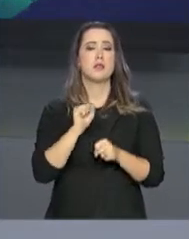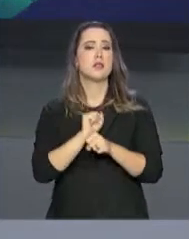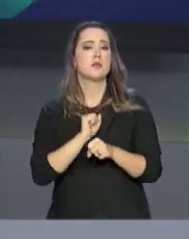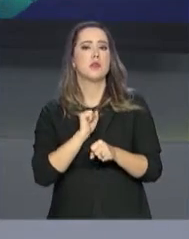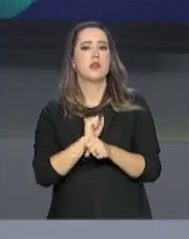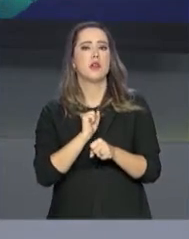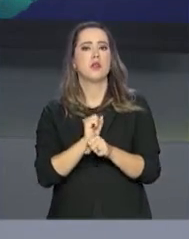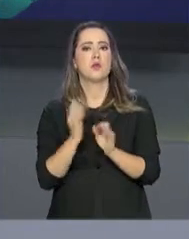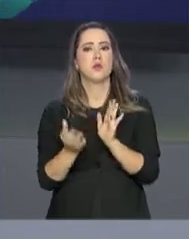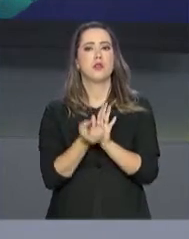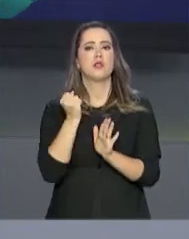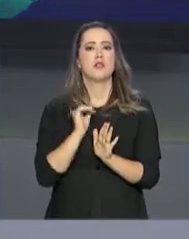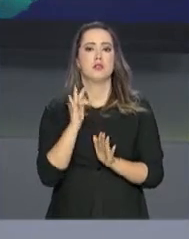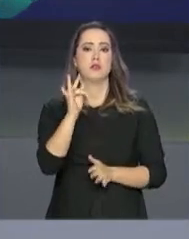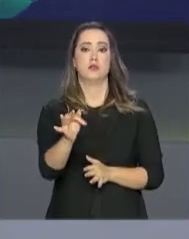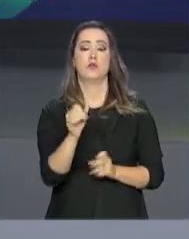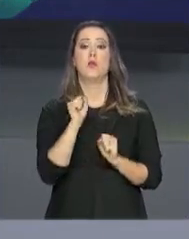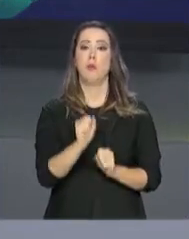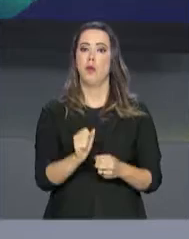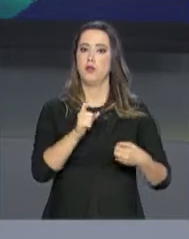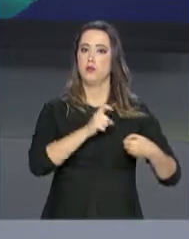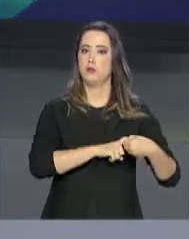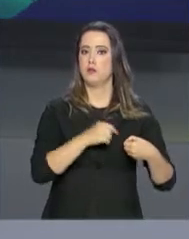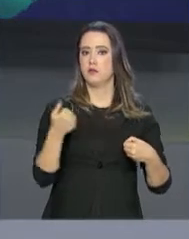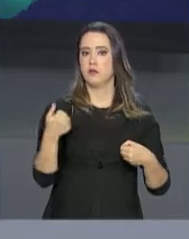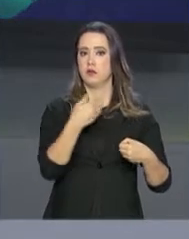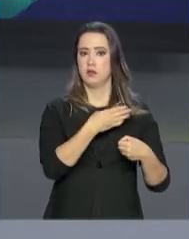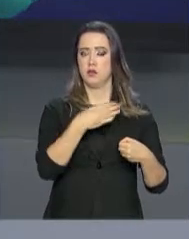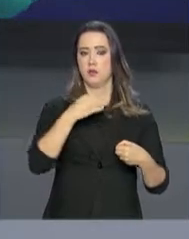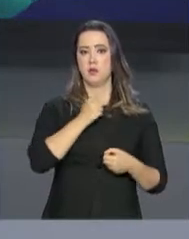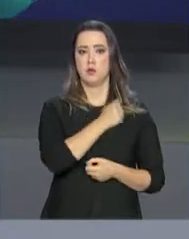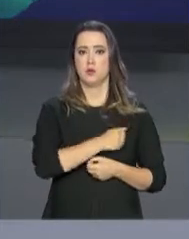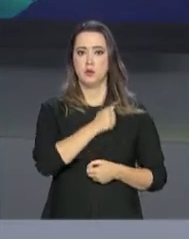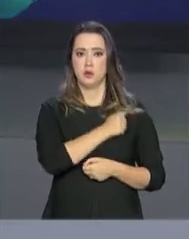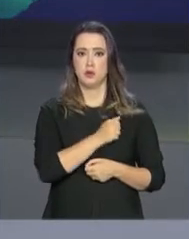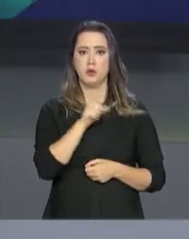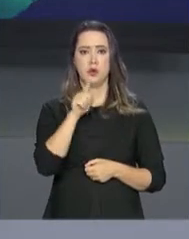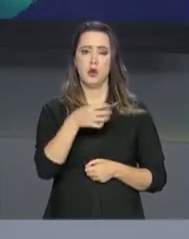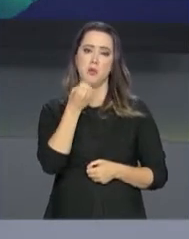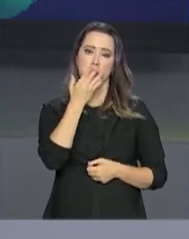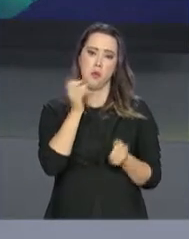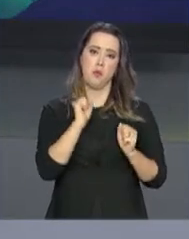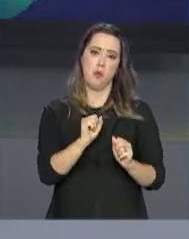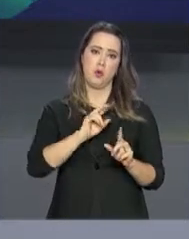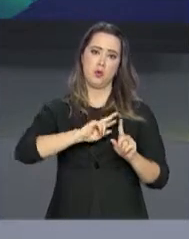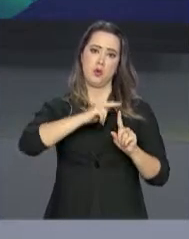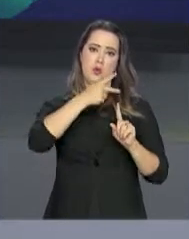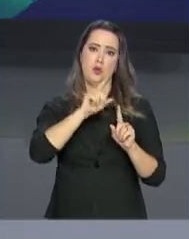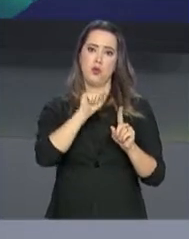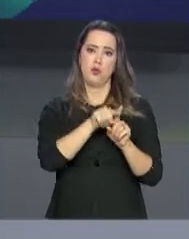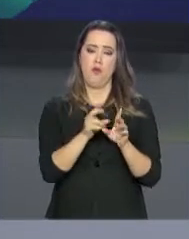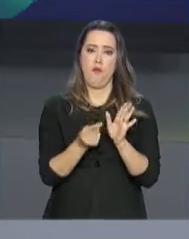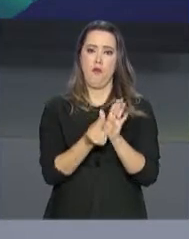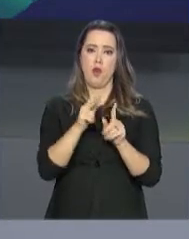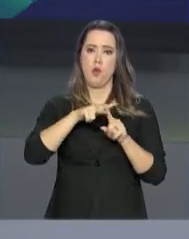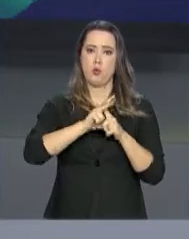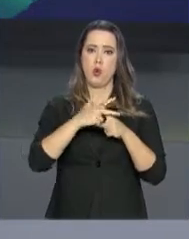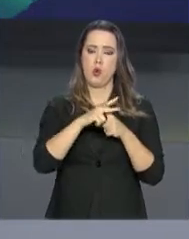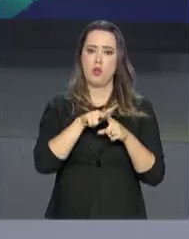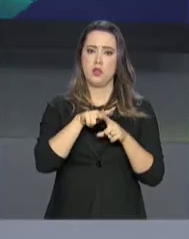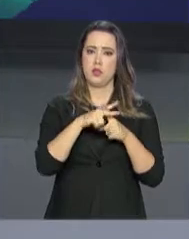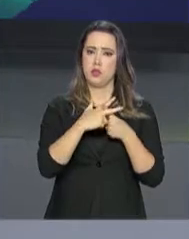cronograma poderão voltar a sacar a partir de 14 de agosto com a vantagem de receber em suas cotas já com a correção